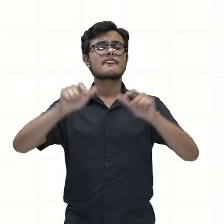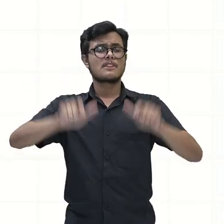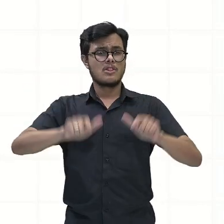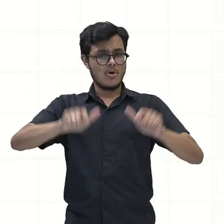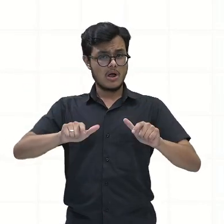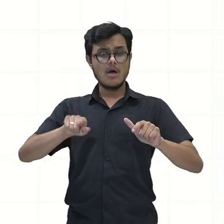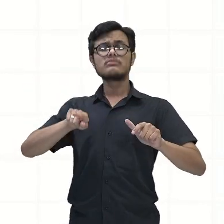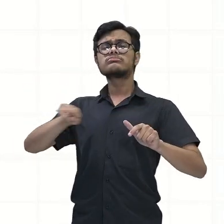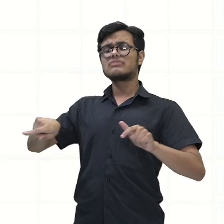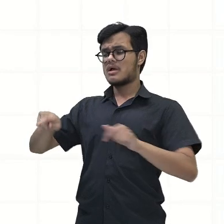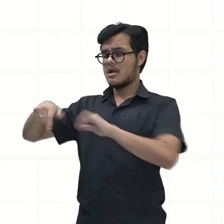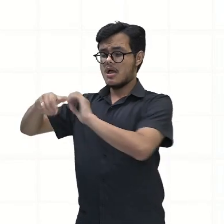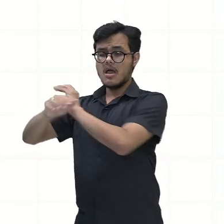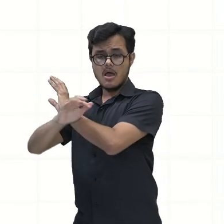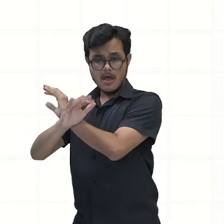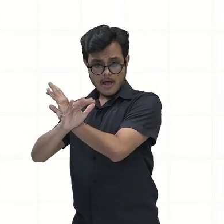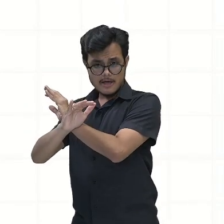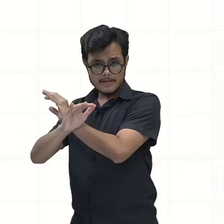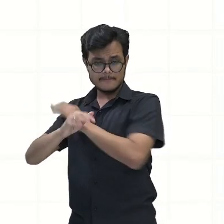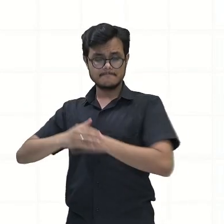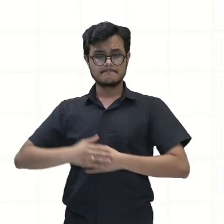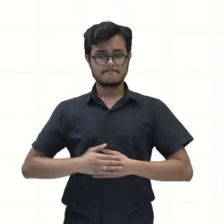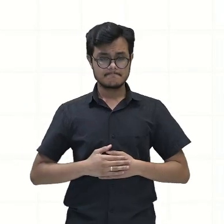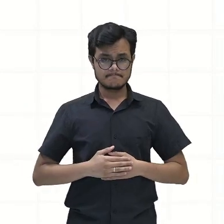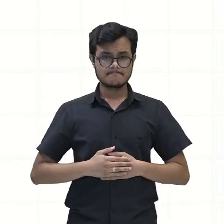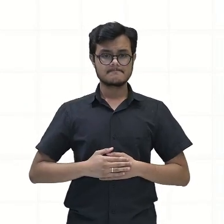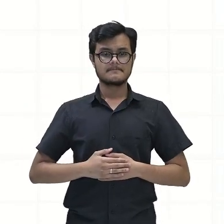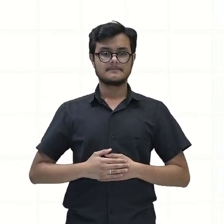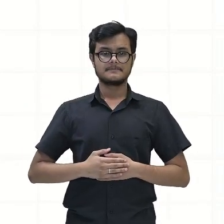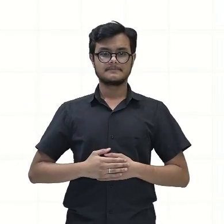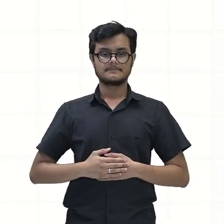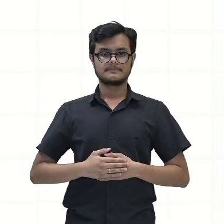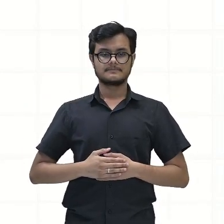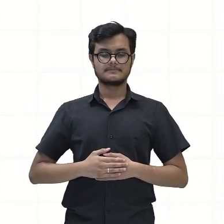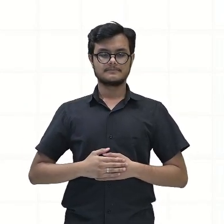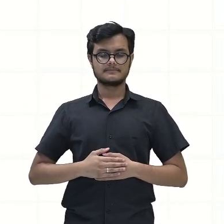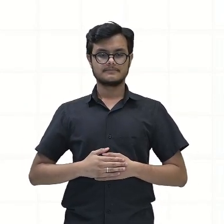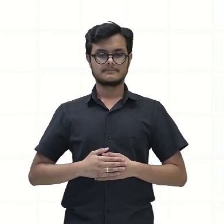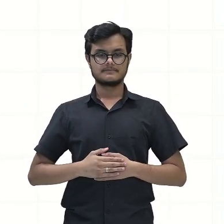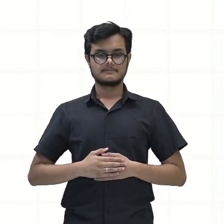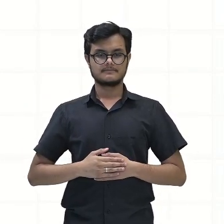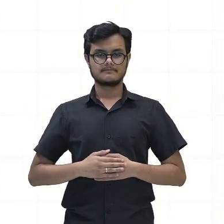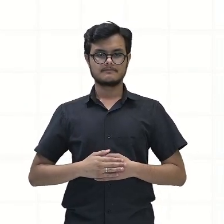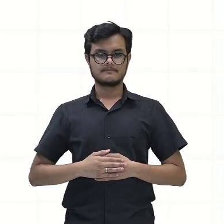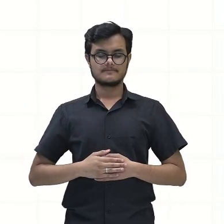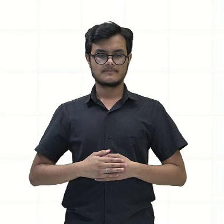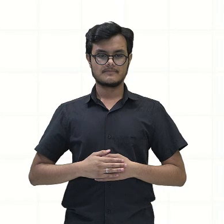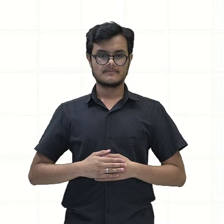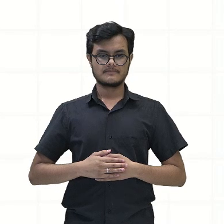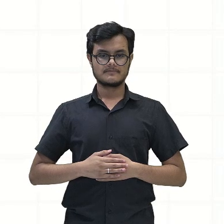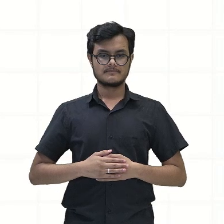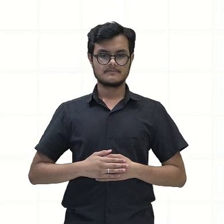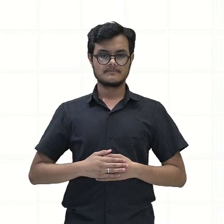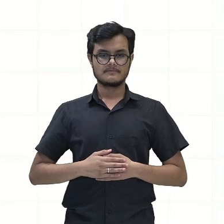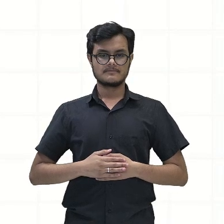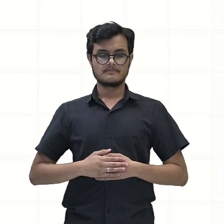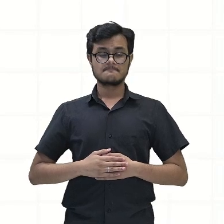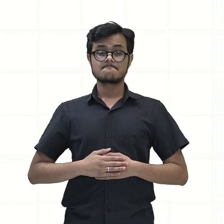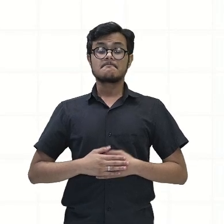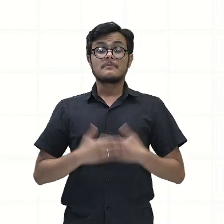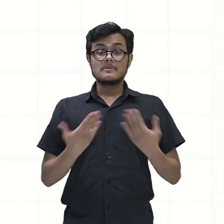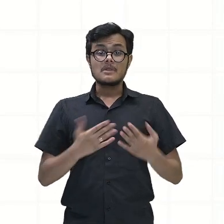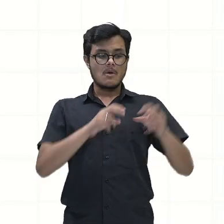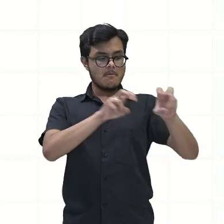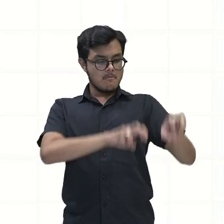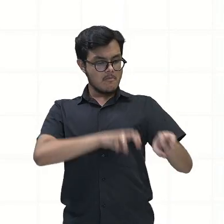áreas urbanas. A gente vai já chegar aí no gráfico e a gente vai observar. Então, a gente tem, por outro lado,